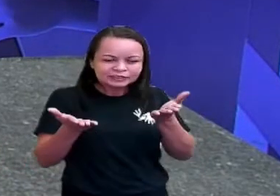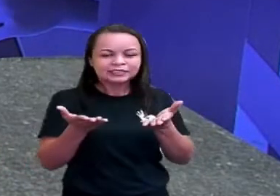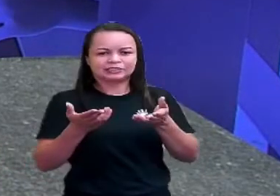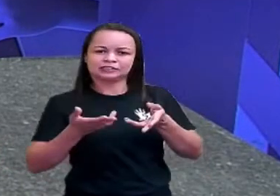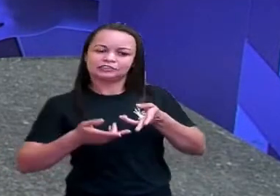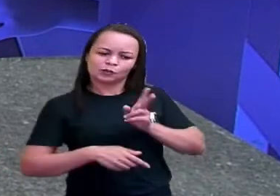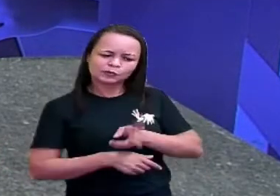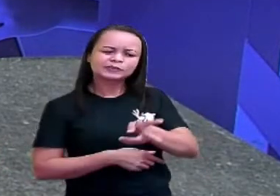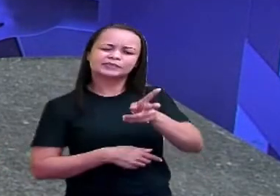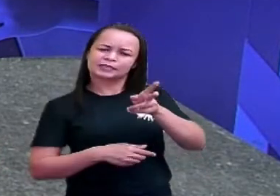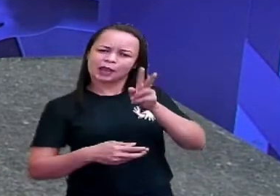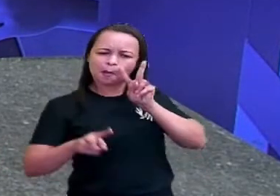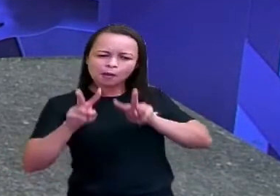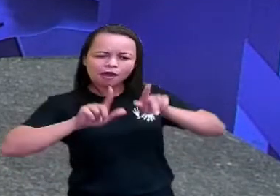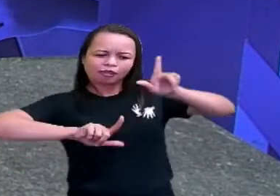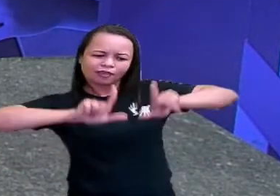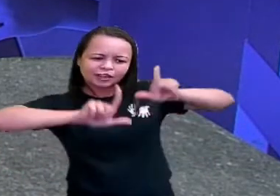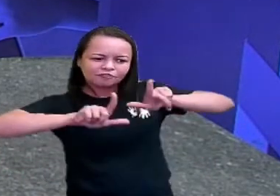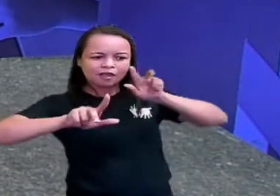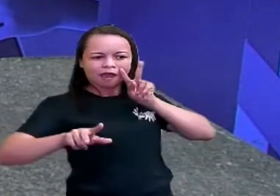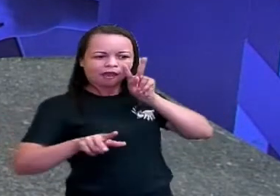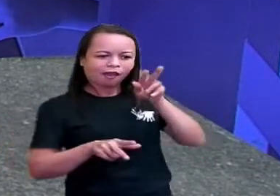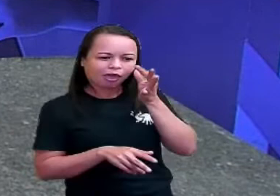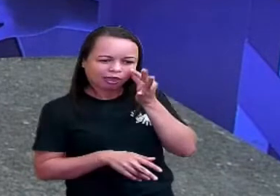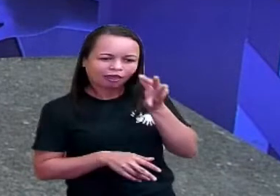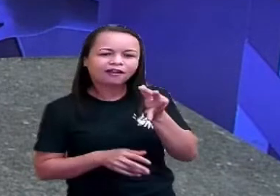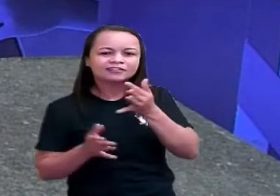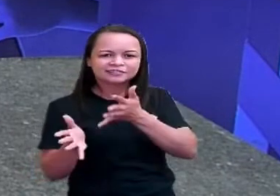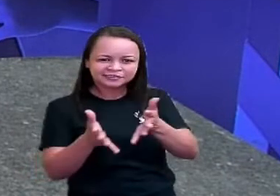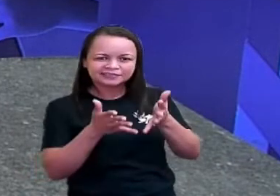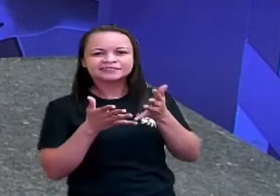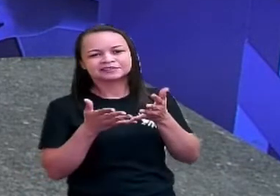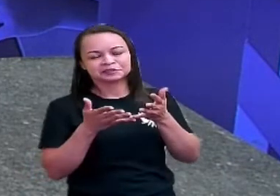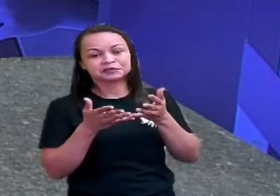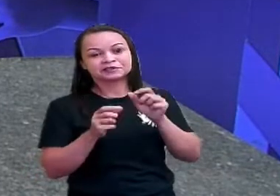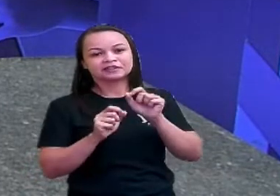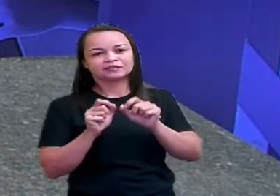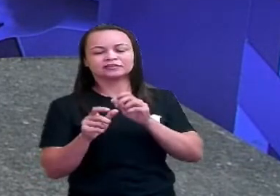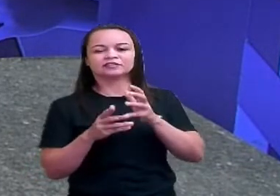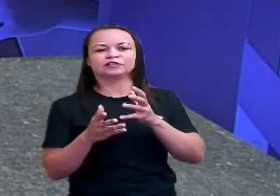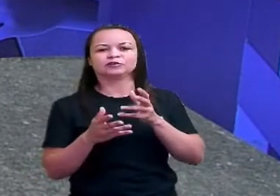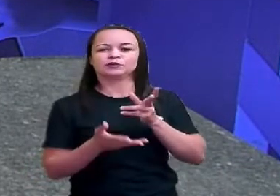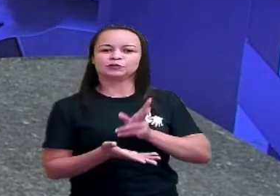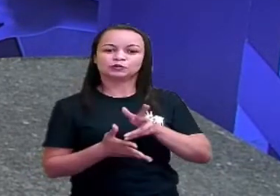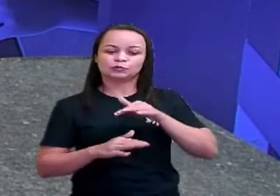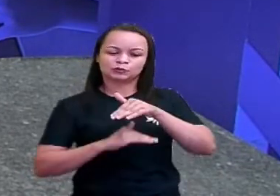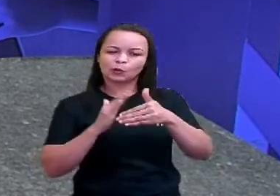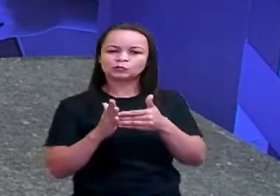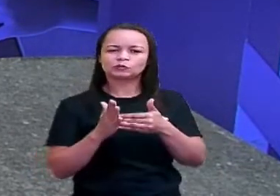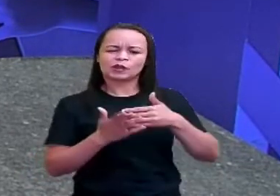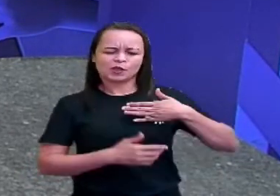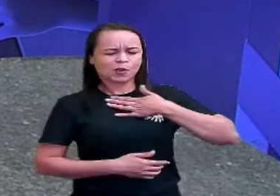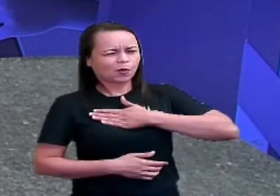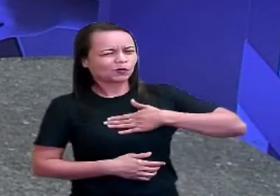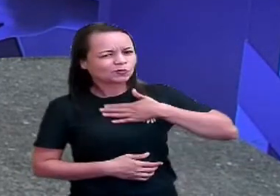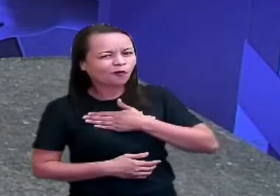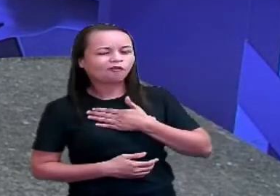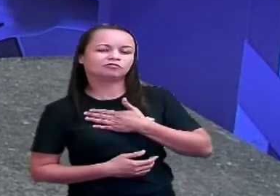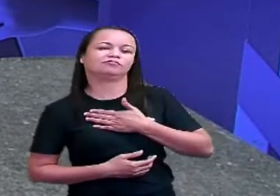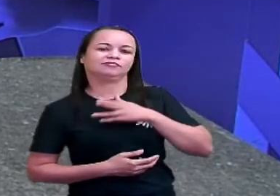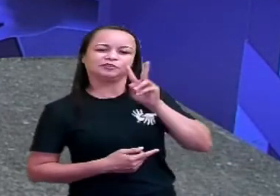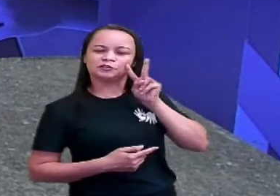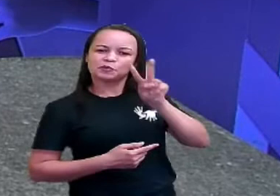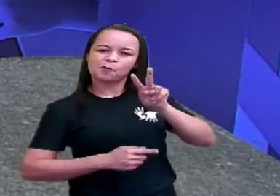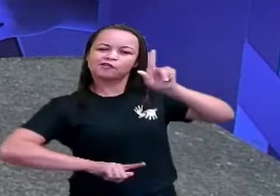por aqui, comigo e com a Lilia e com a Elisa e com todo mundo aqui. Eu gosto muito de aparecer aqui